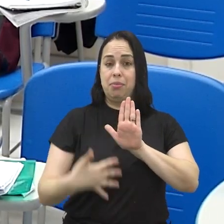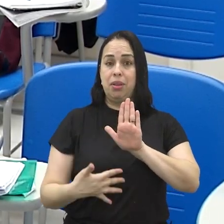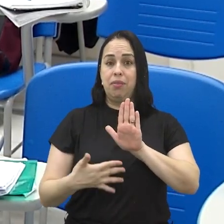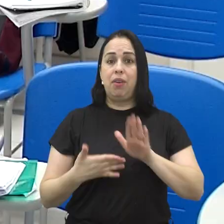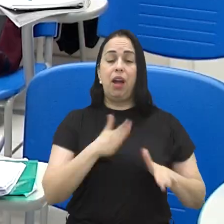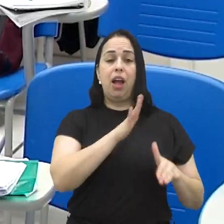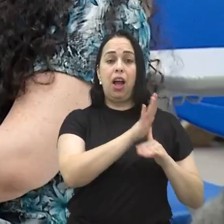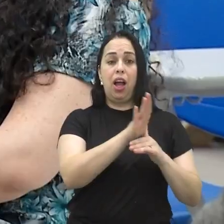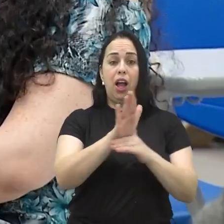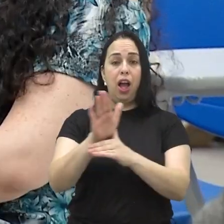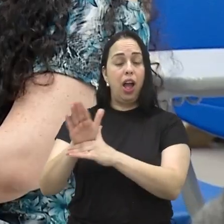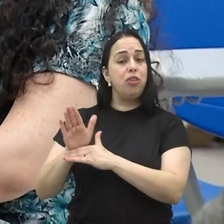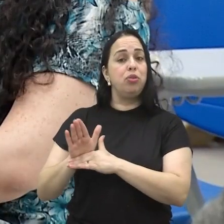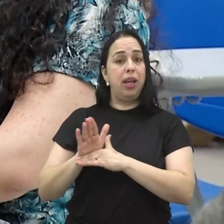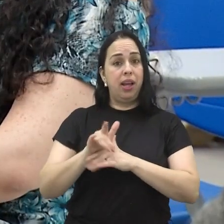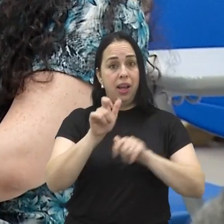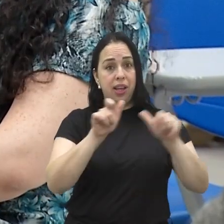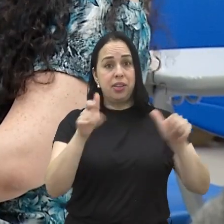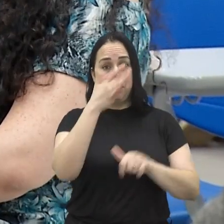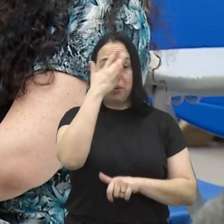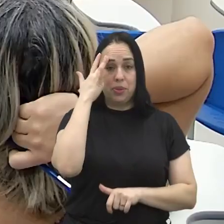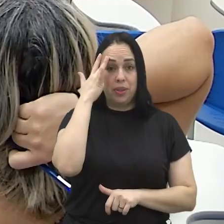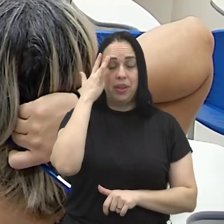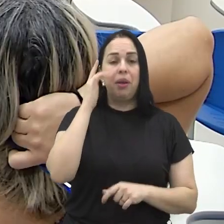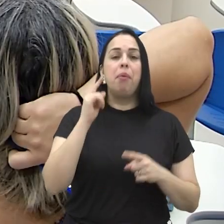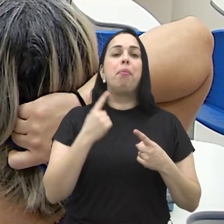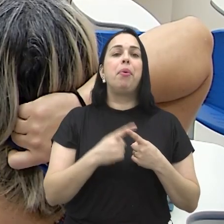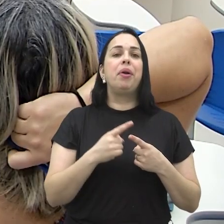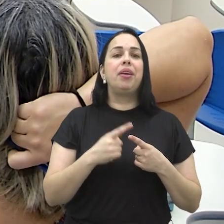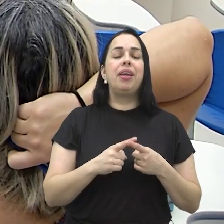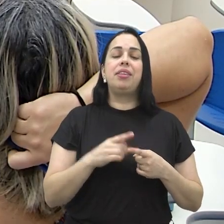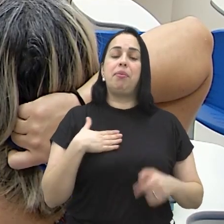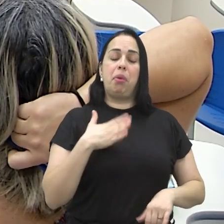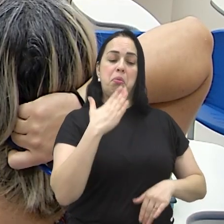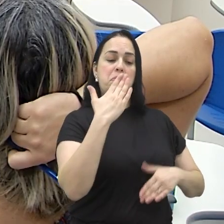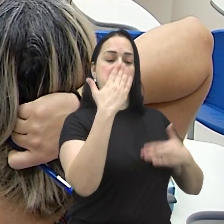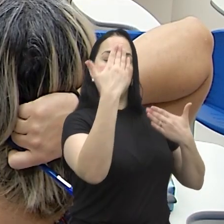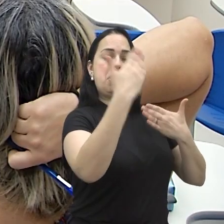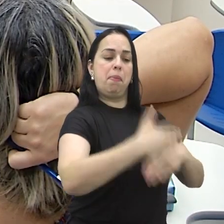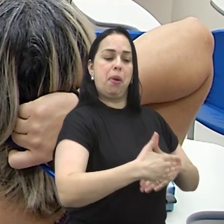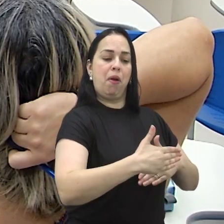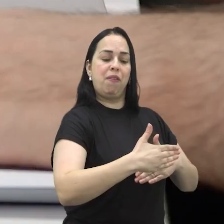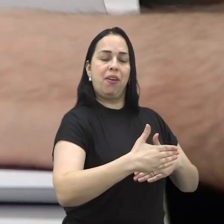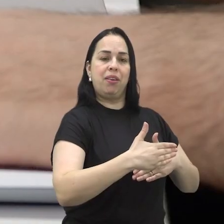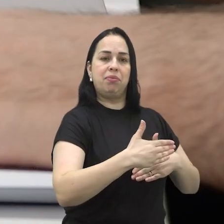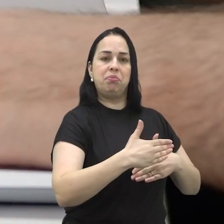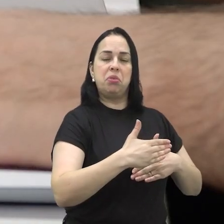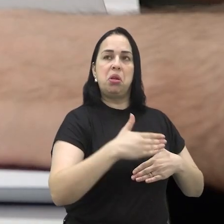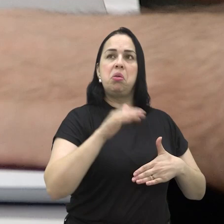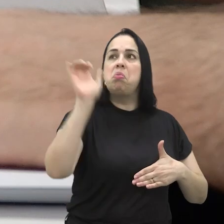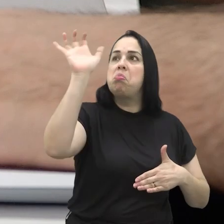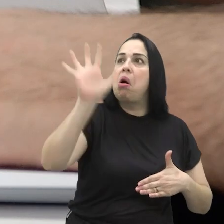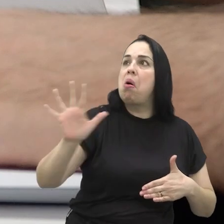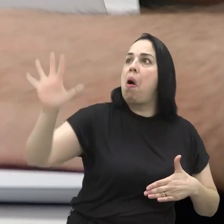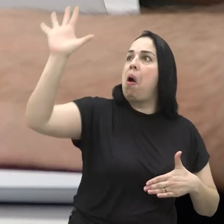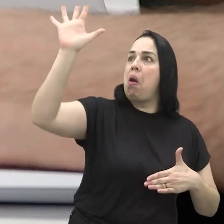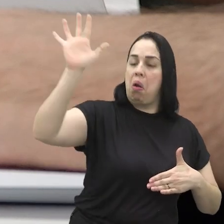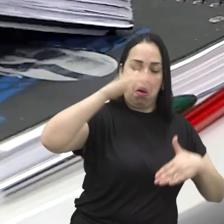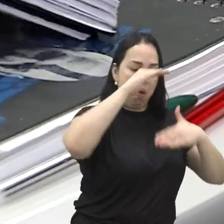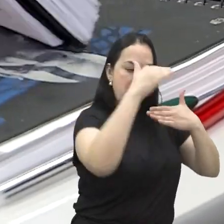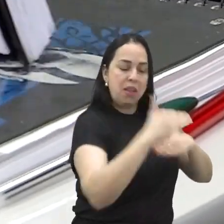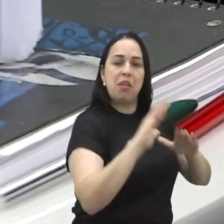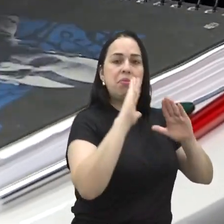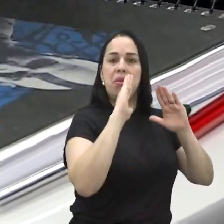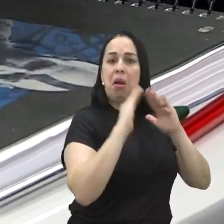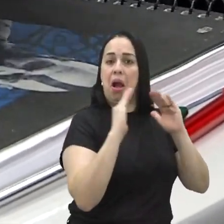também deve facilitar a logística dos concurseiros, já que vai permitir a realização da prova para cargos em qualquer cidade do